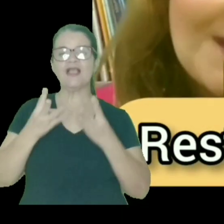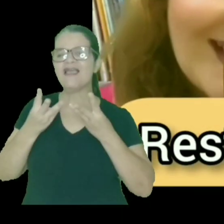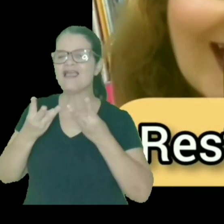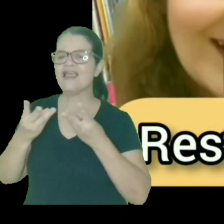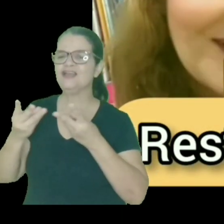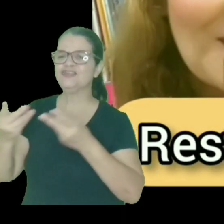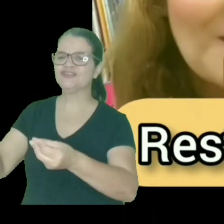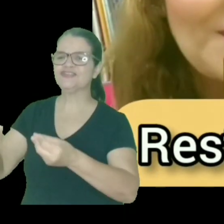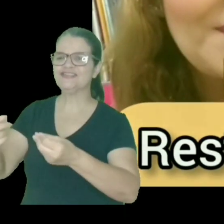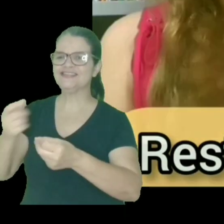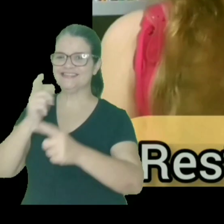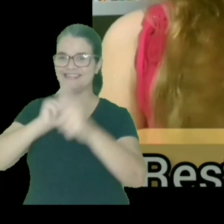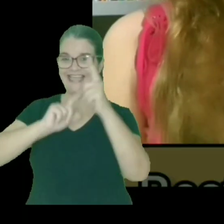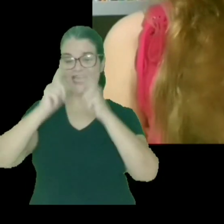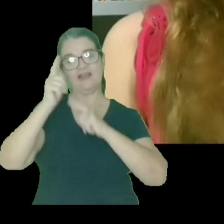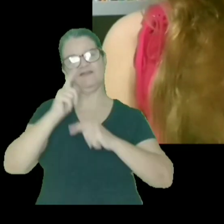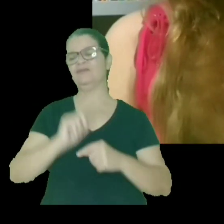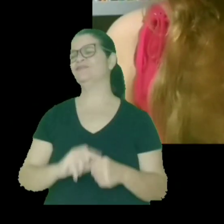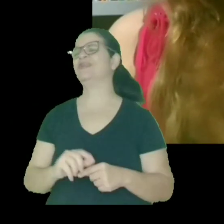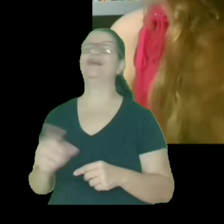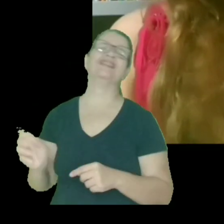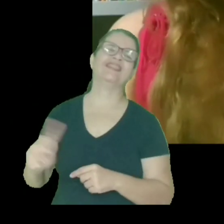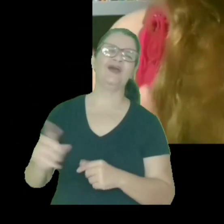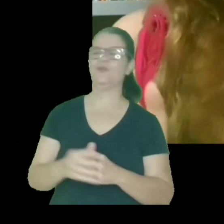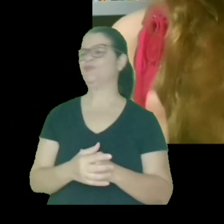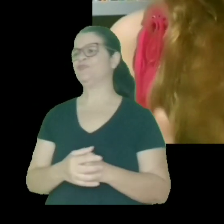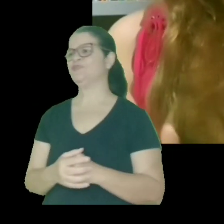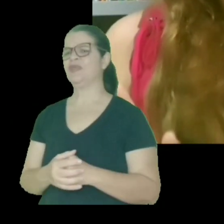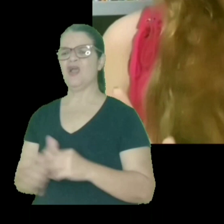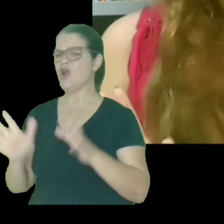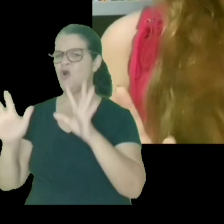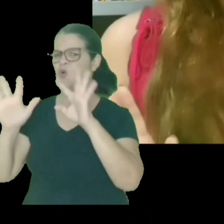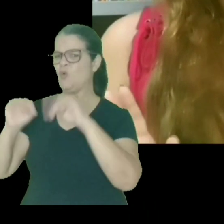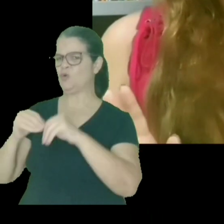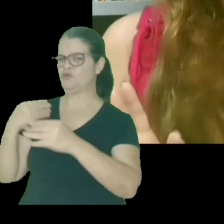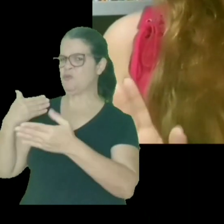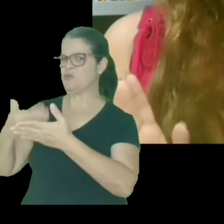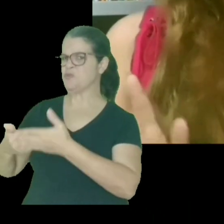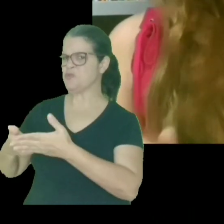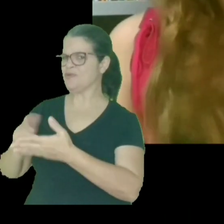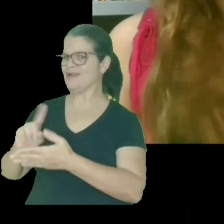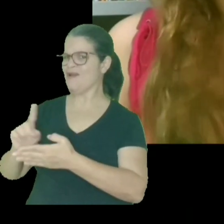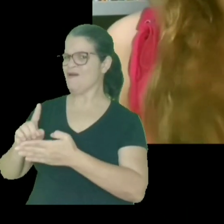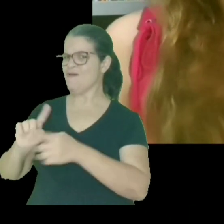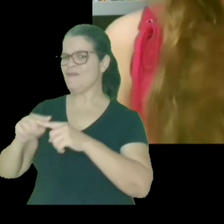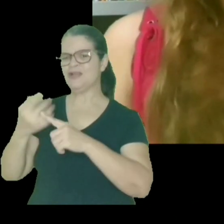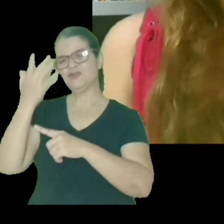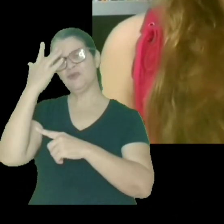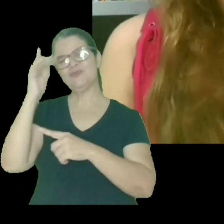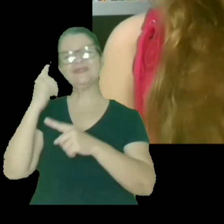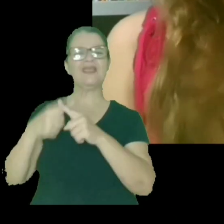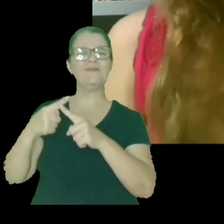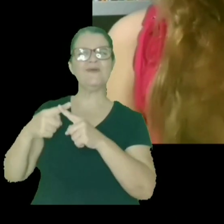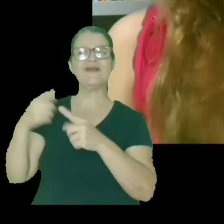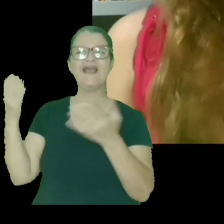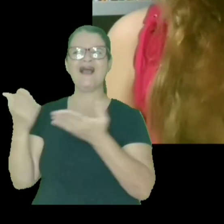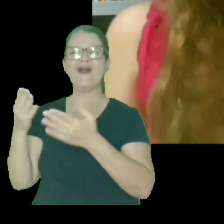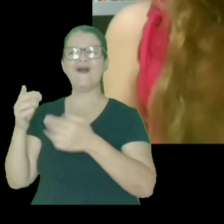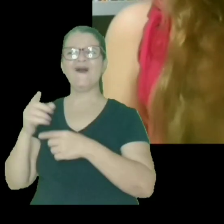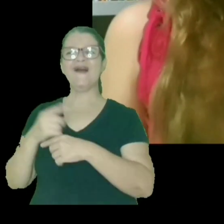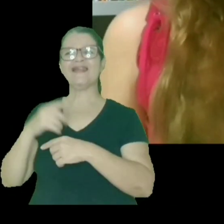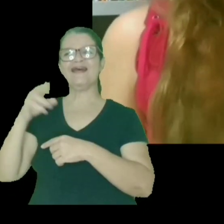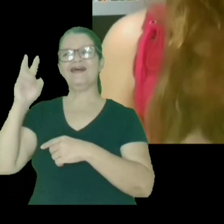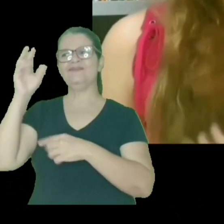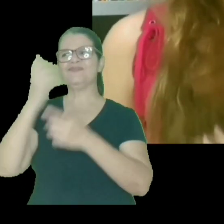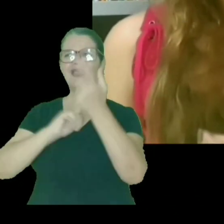Restos de carnaval. Não deste último carnaval, mas não sei porquê, este me